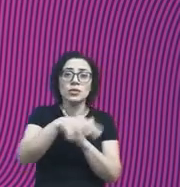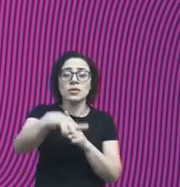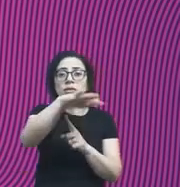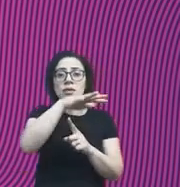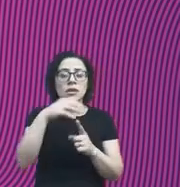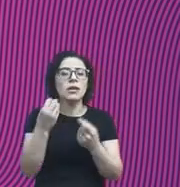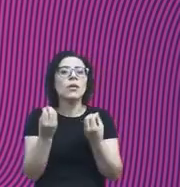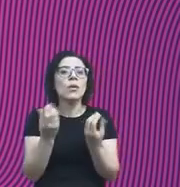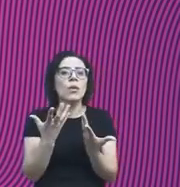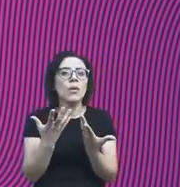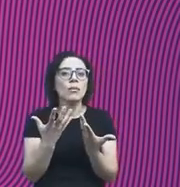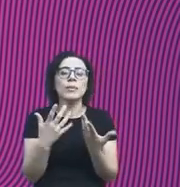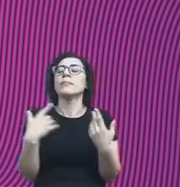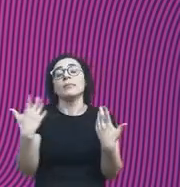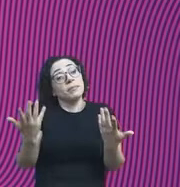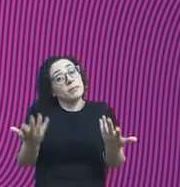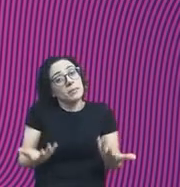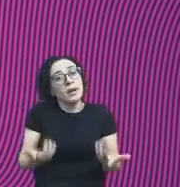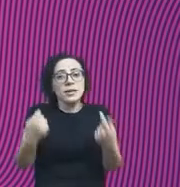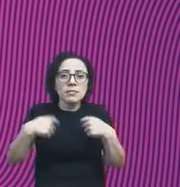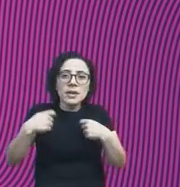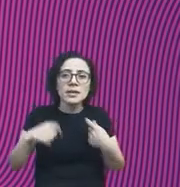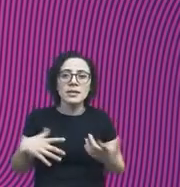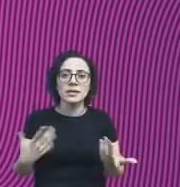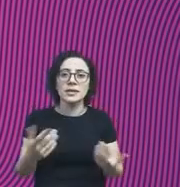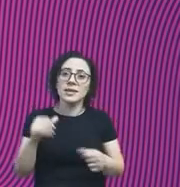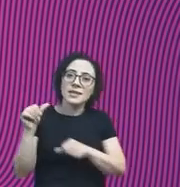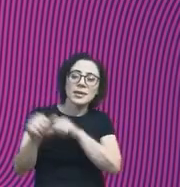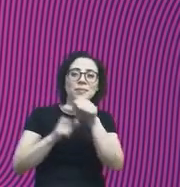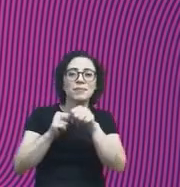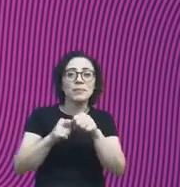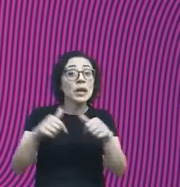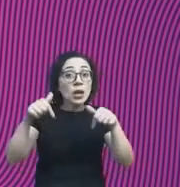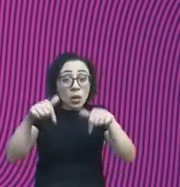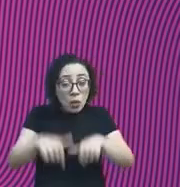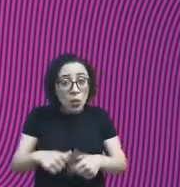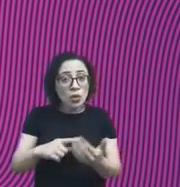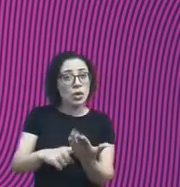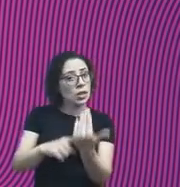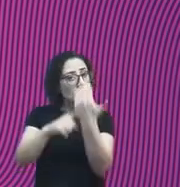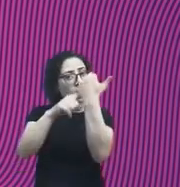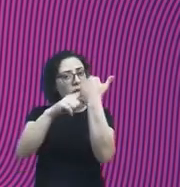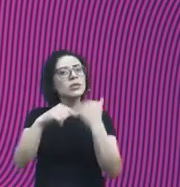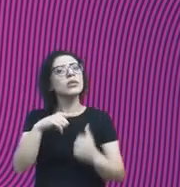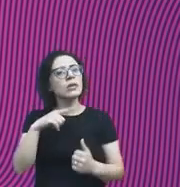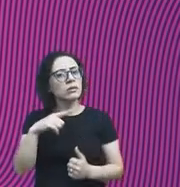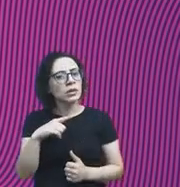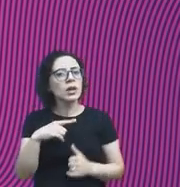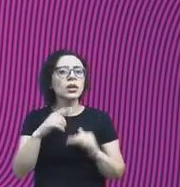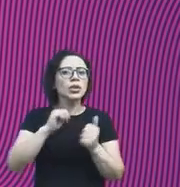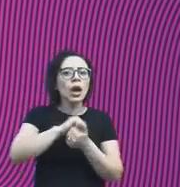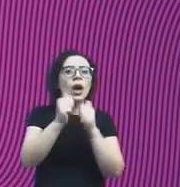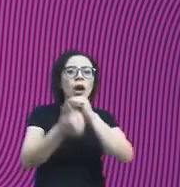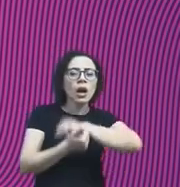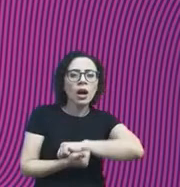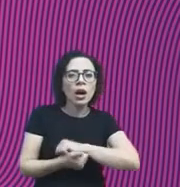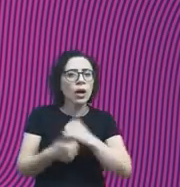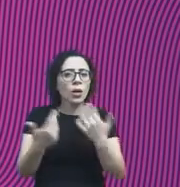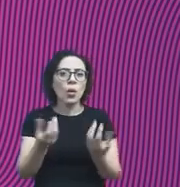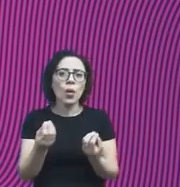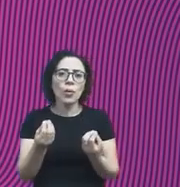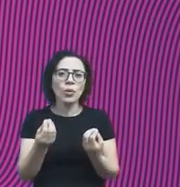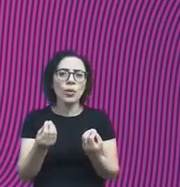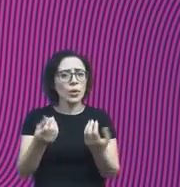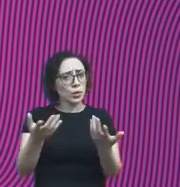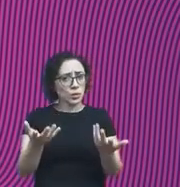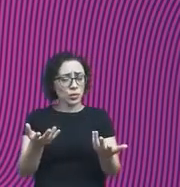nós, tecnologicamente, já estamos muito mais habilitados a fazer autocuidado com suporte digital do que estávamos há 10